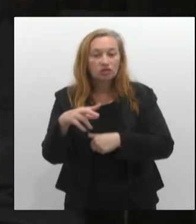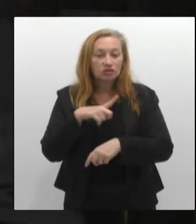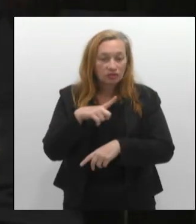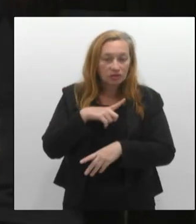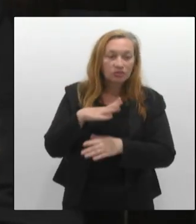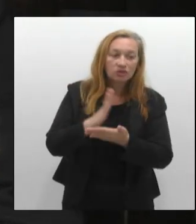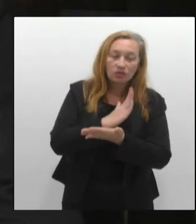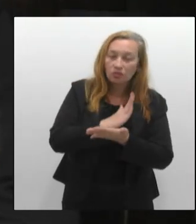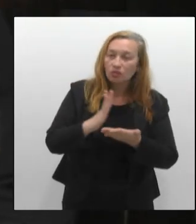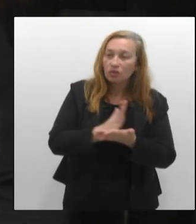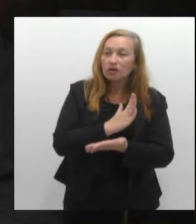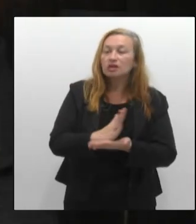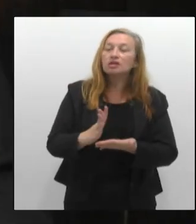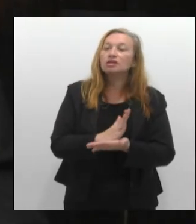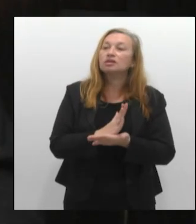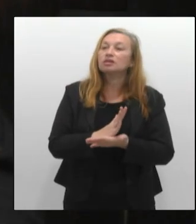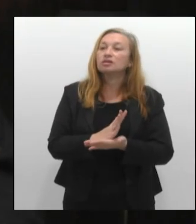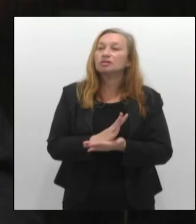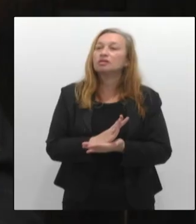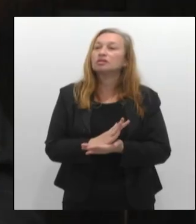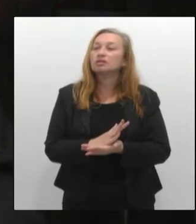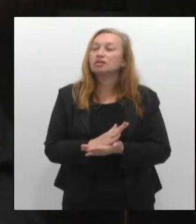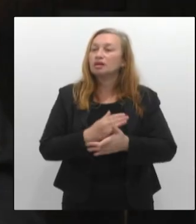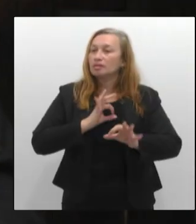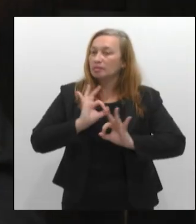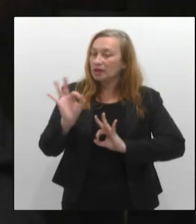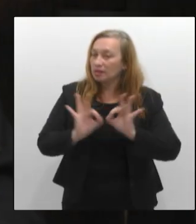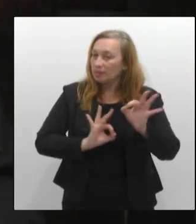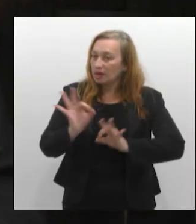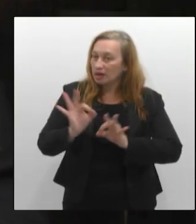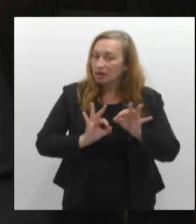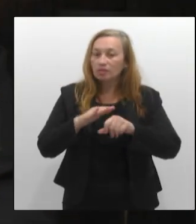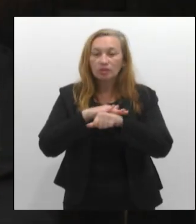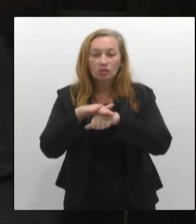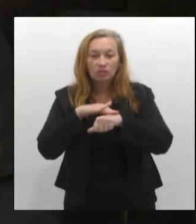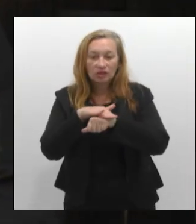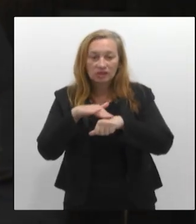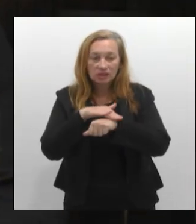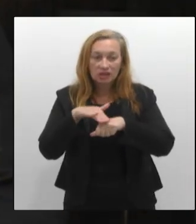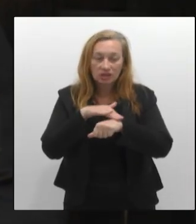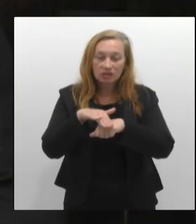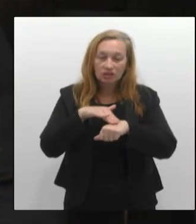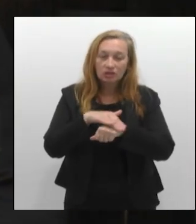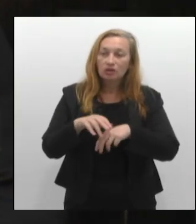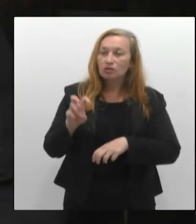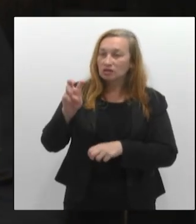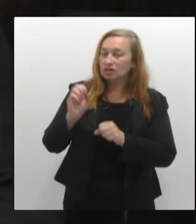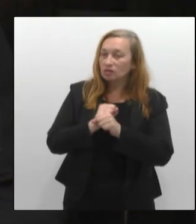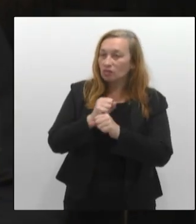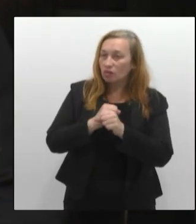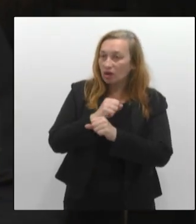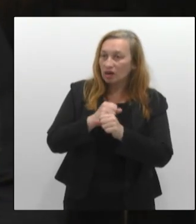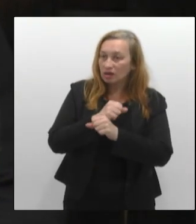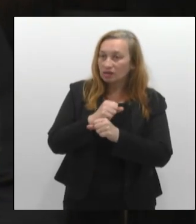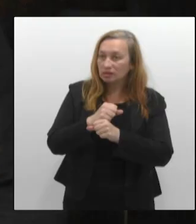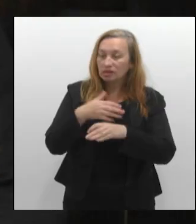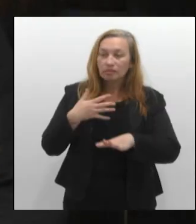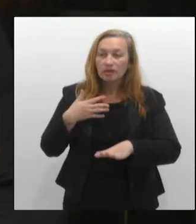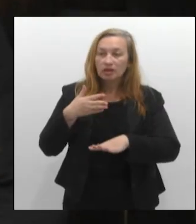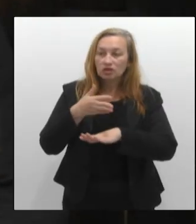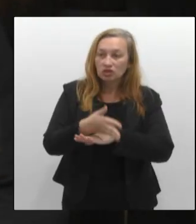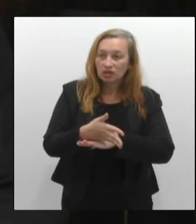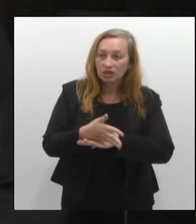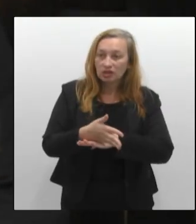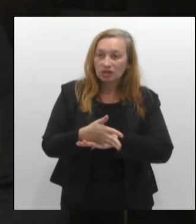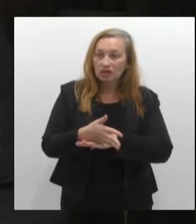algumas reuniões, para preparar, para conversar sobre os 5 anos que restavam para chegarmos a